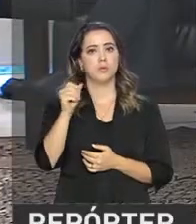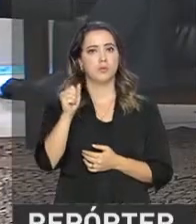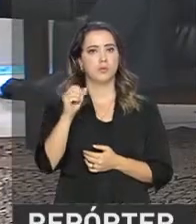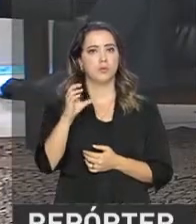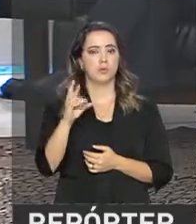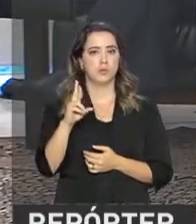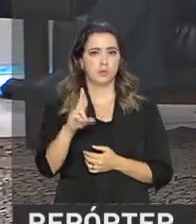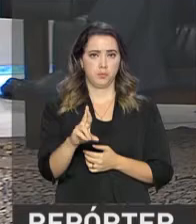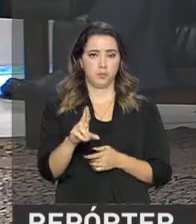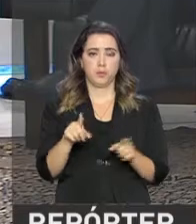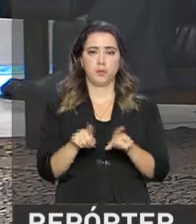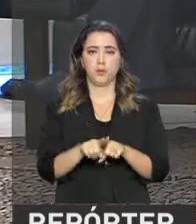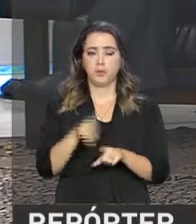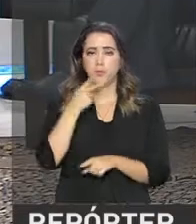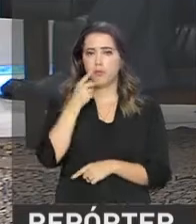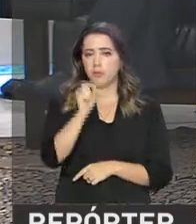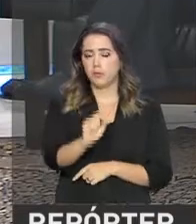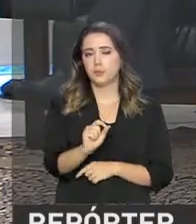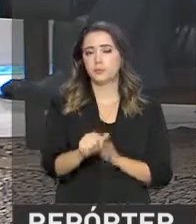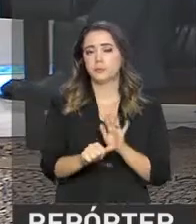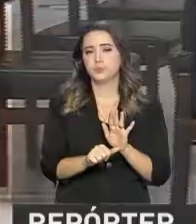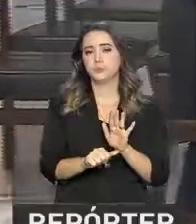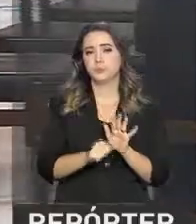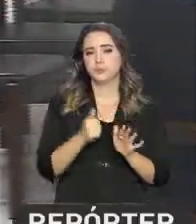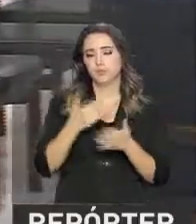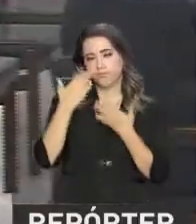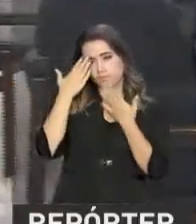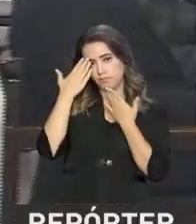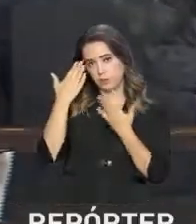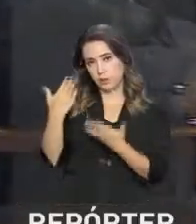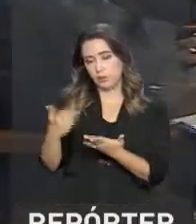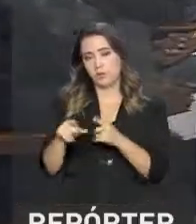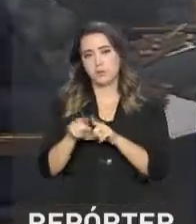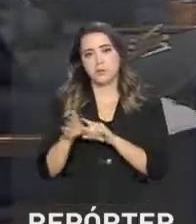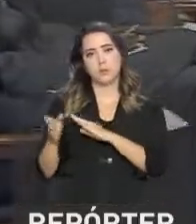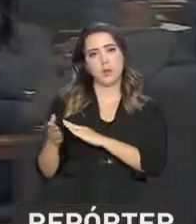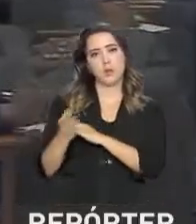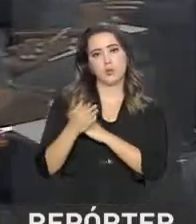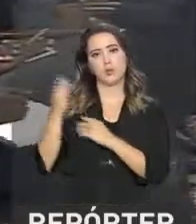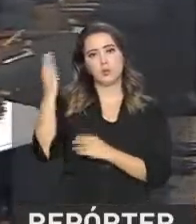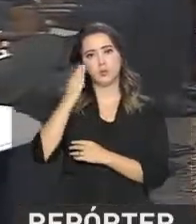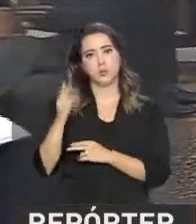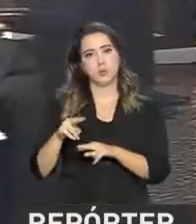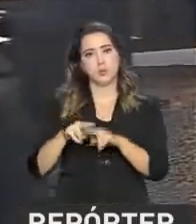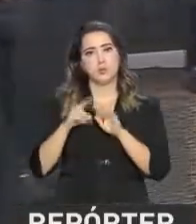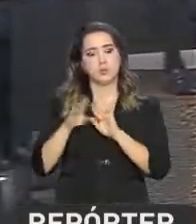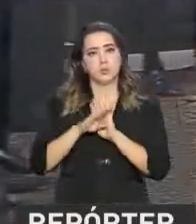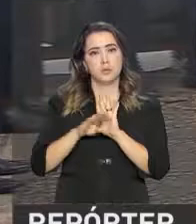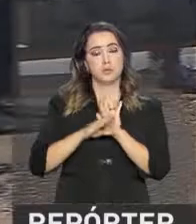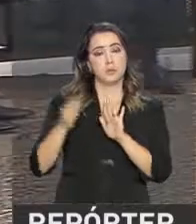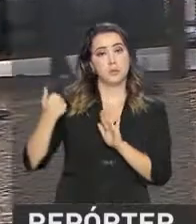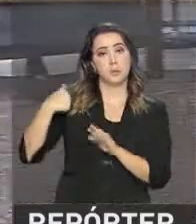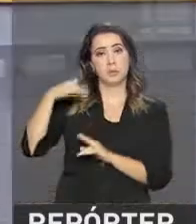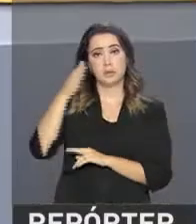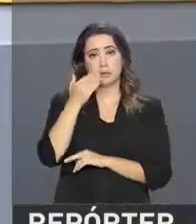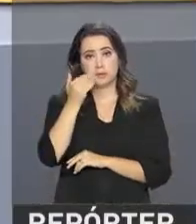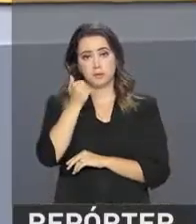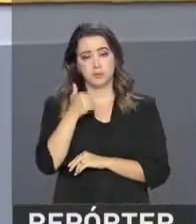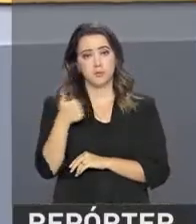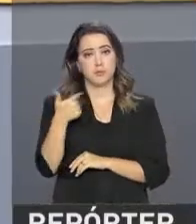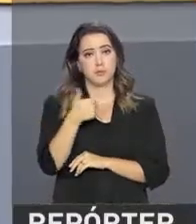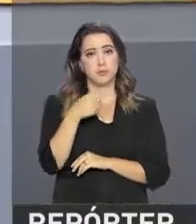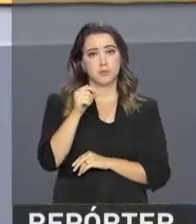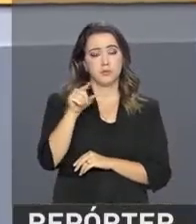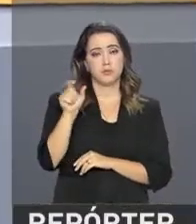Dakar. Além disso, o primeiro-ministro do Senegal agradeceu a cooperação brasileira por meio do programa Mais Alimentos.